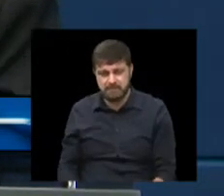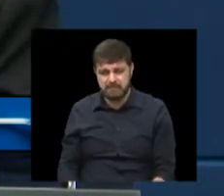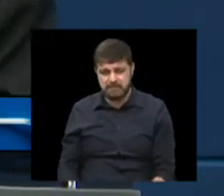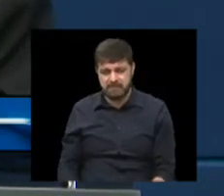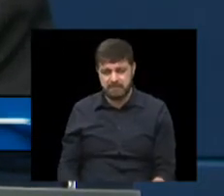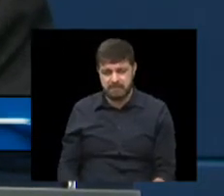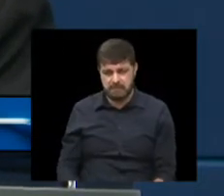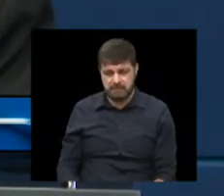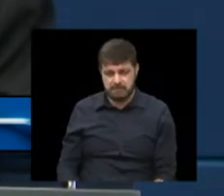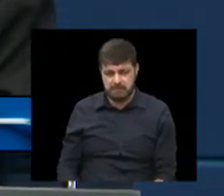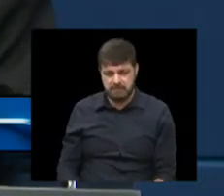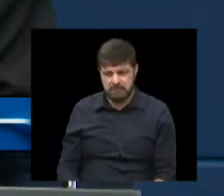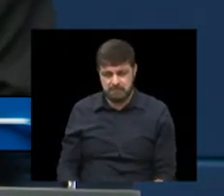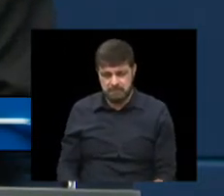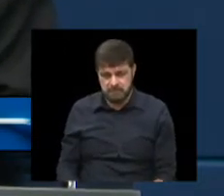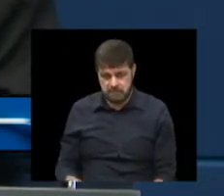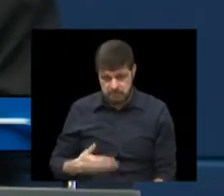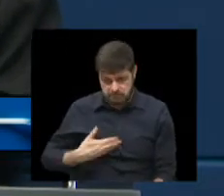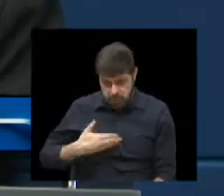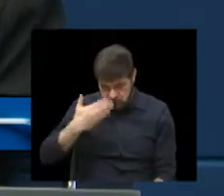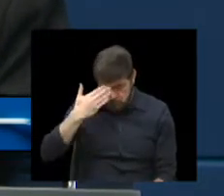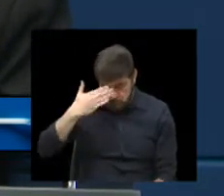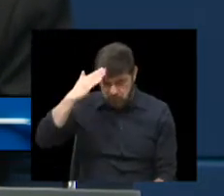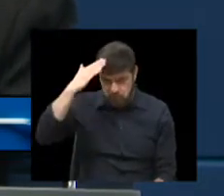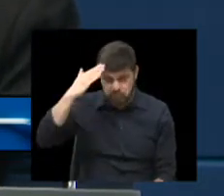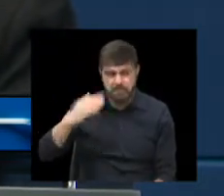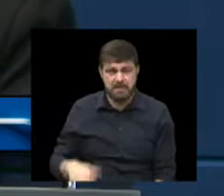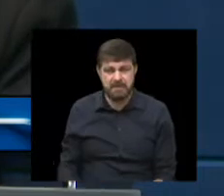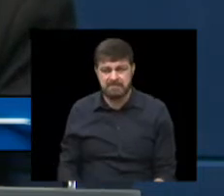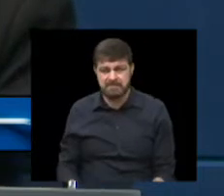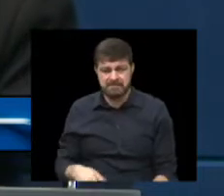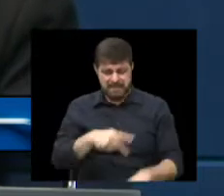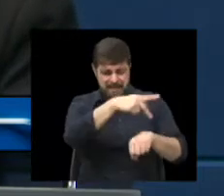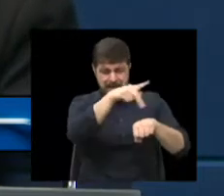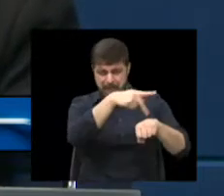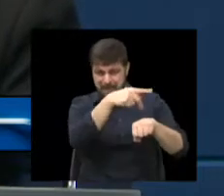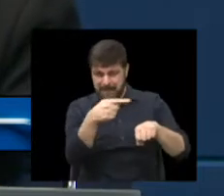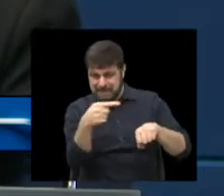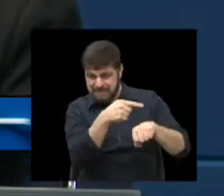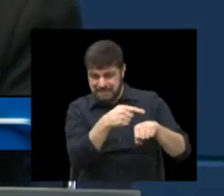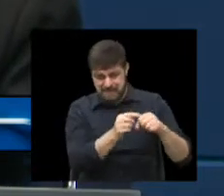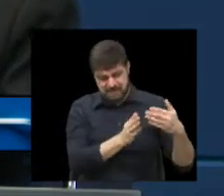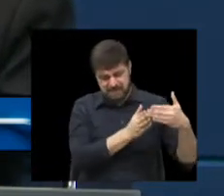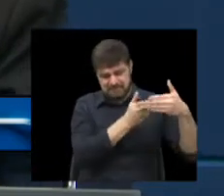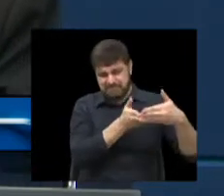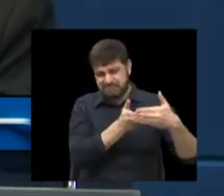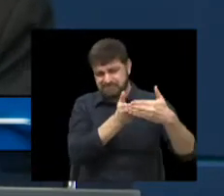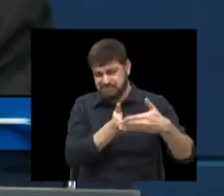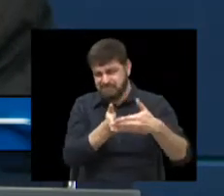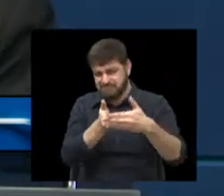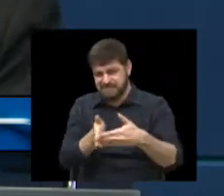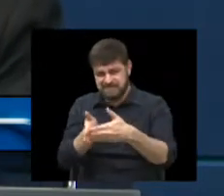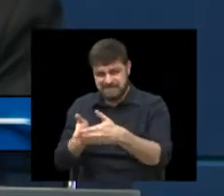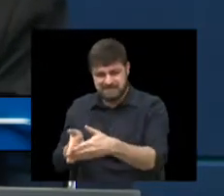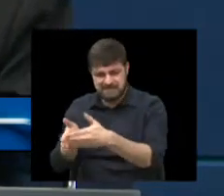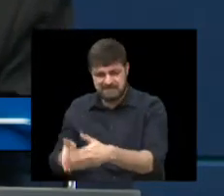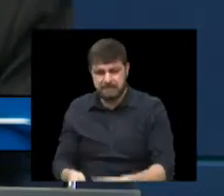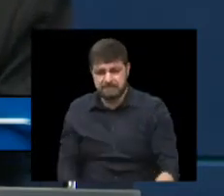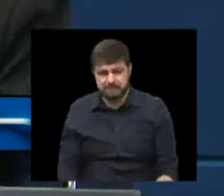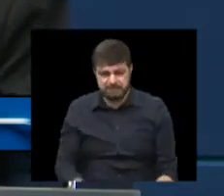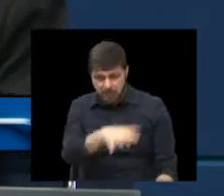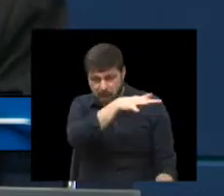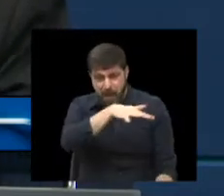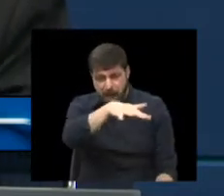muçulmanos, perdoe-me, né? Pessoas de origem muçulmana de toda aquela região, né? Da Síria, daquela